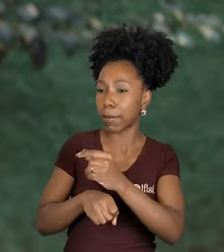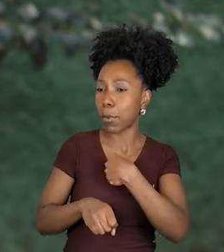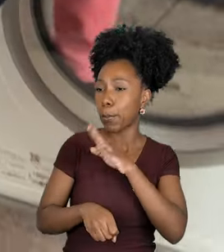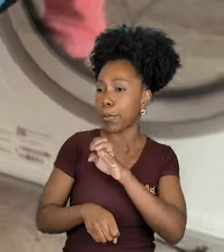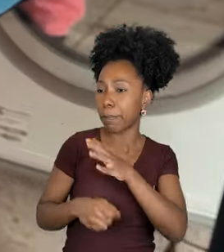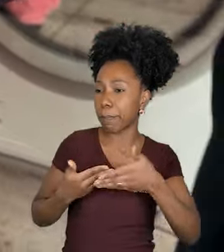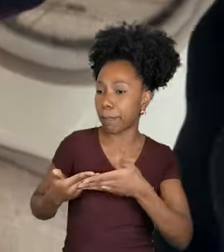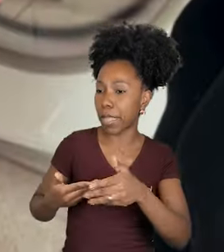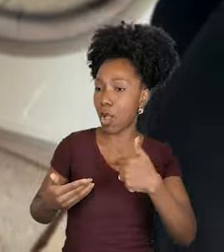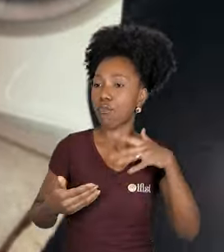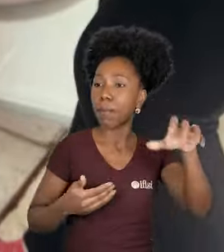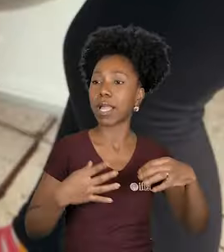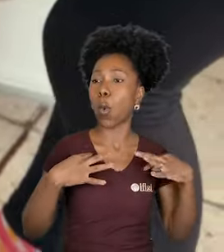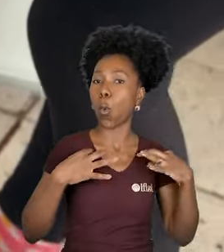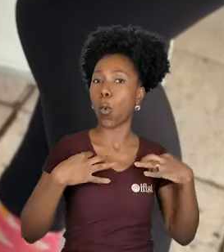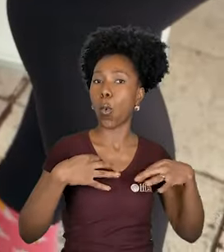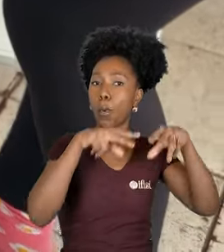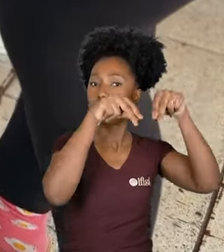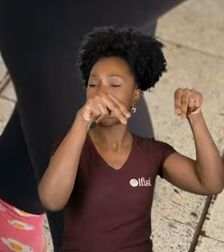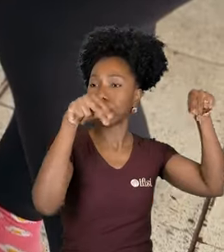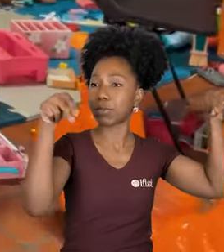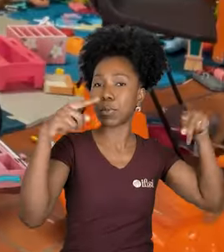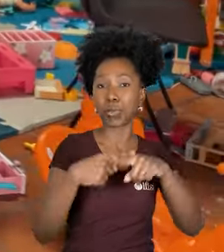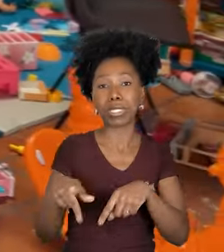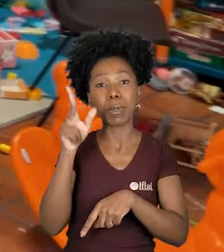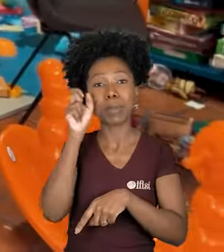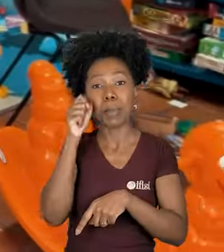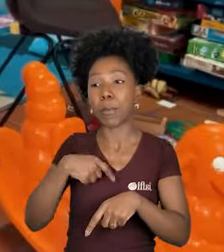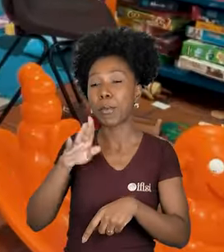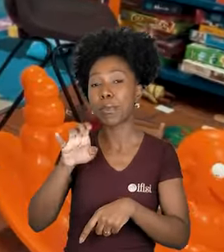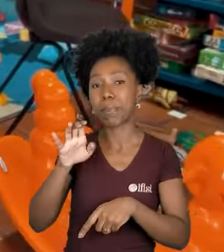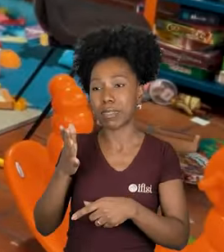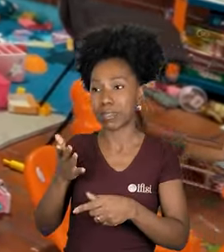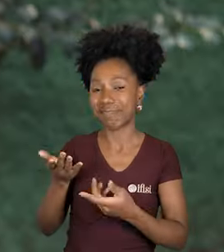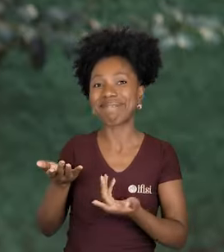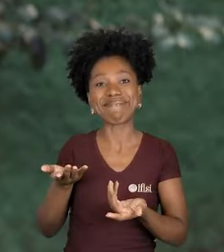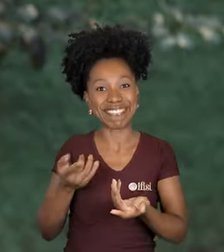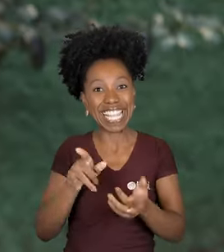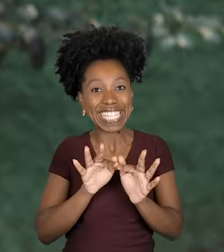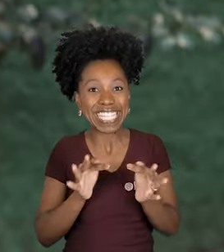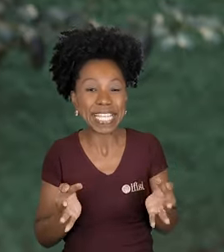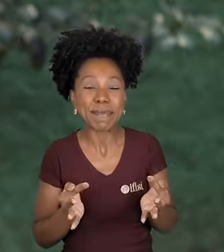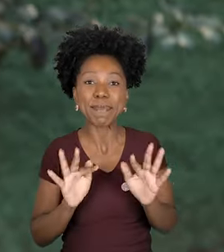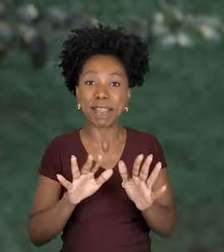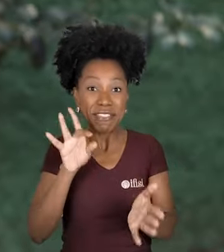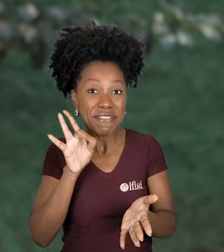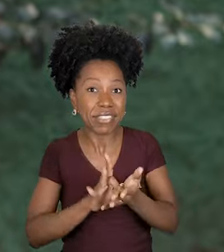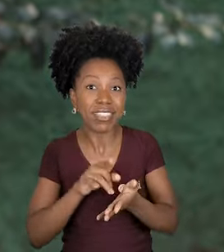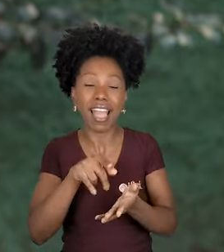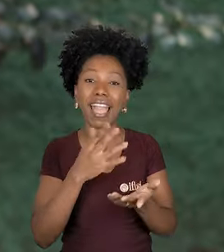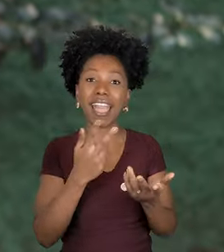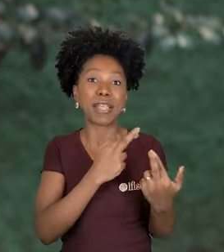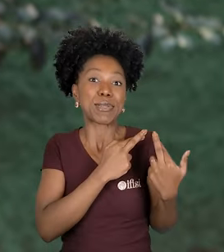bebê tá no carrinho porque eu tenho roupa pra tirar da máquina, então vou descendo, eu consigo descer com ele dormindo, né, coisas que são, parecem pequenas, mas